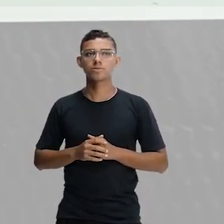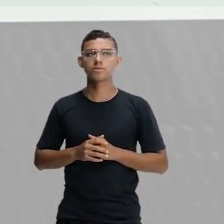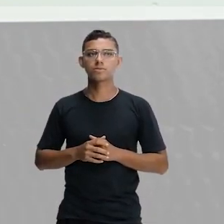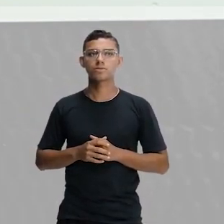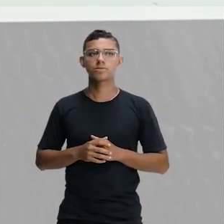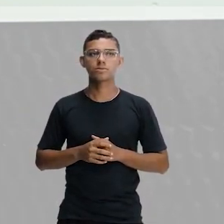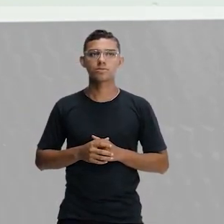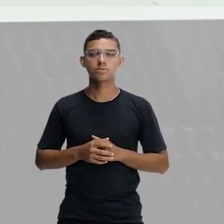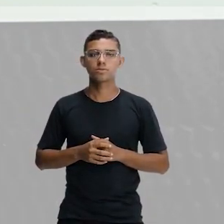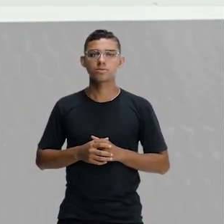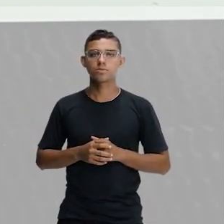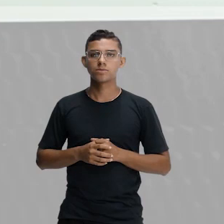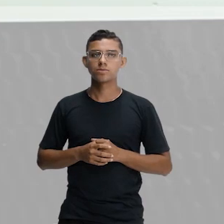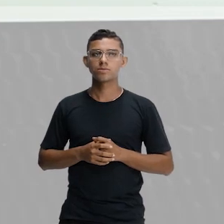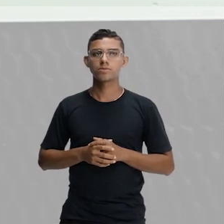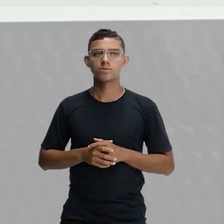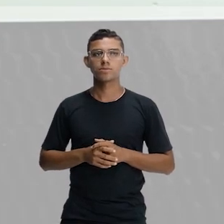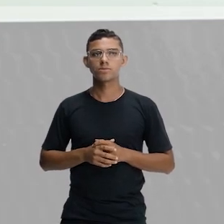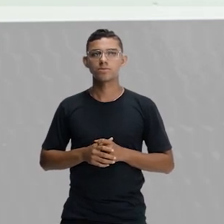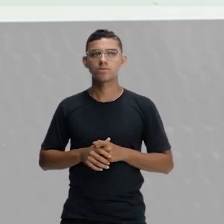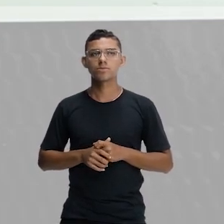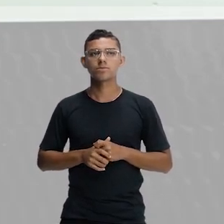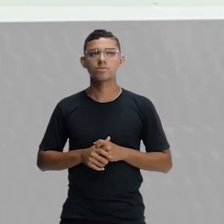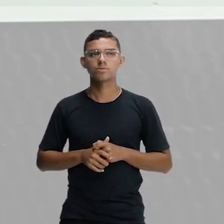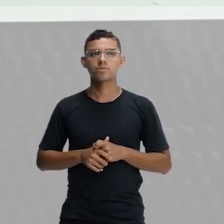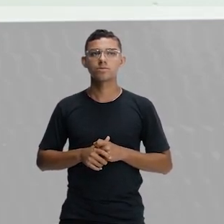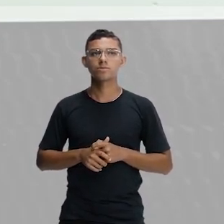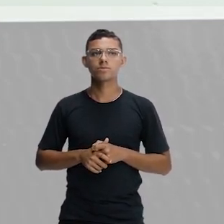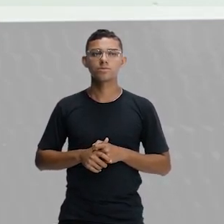Então, o vidro,